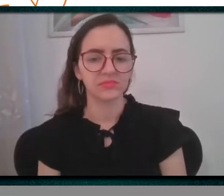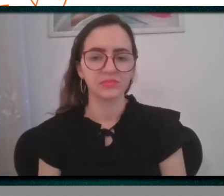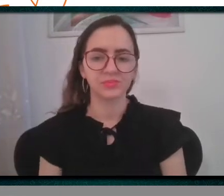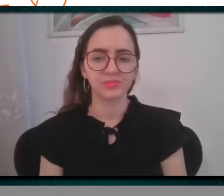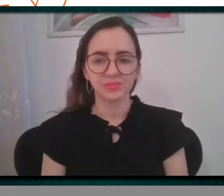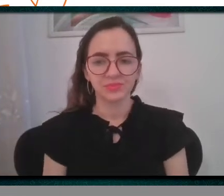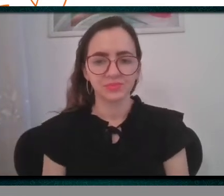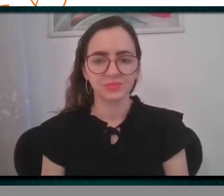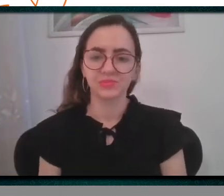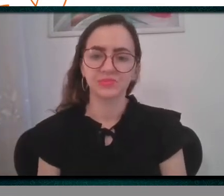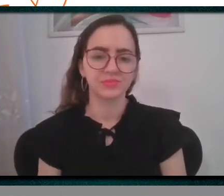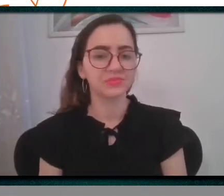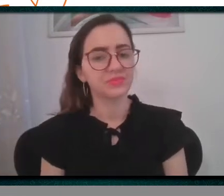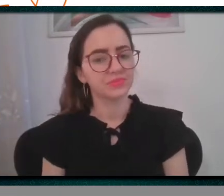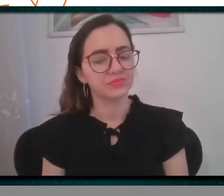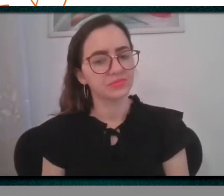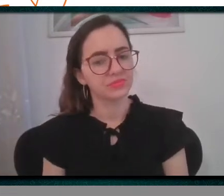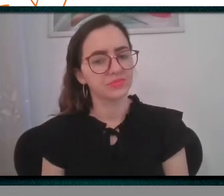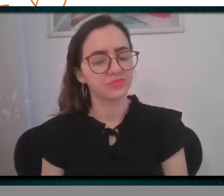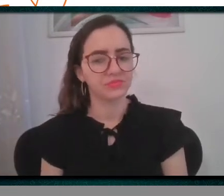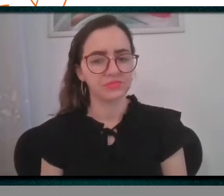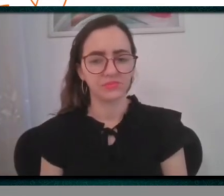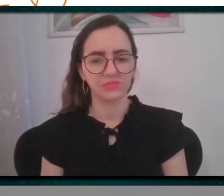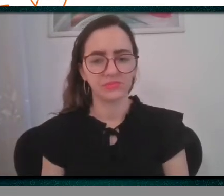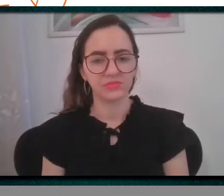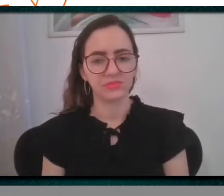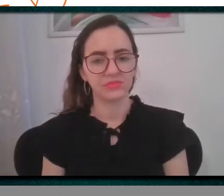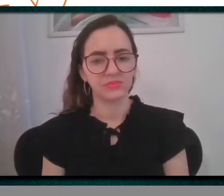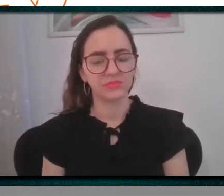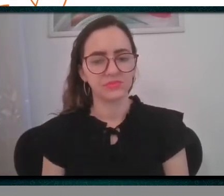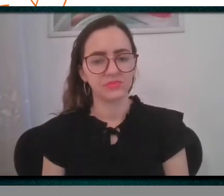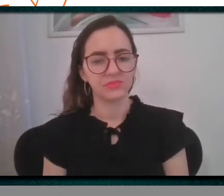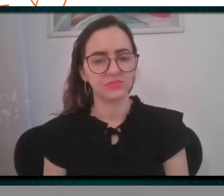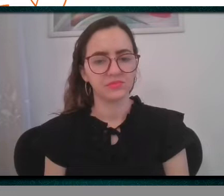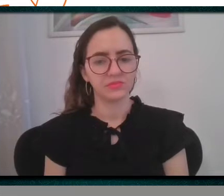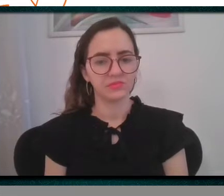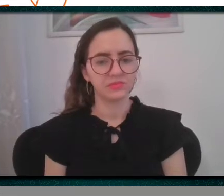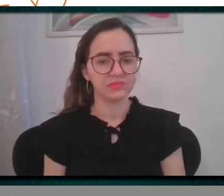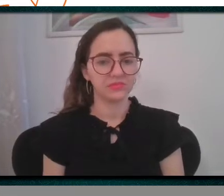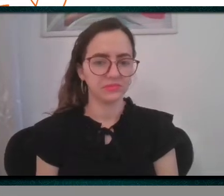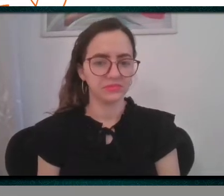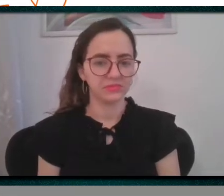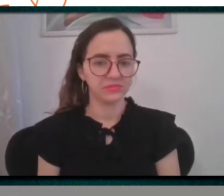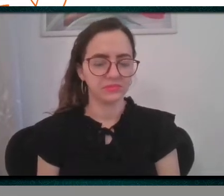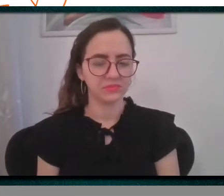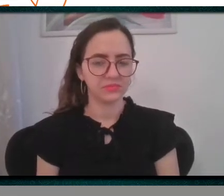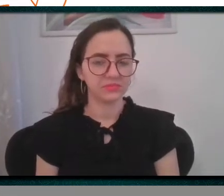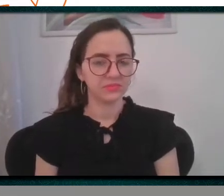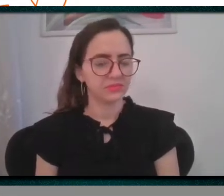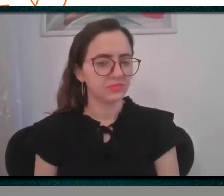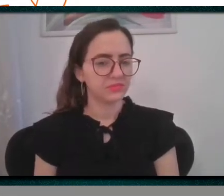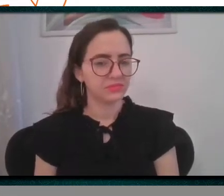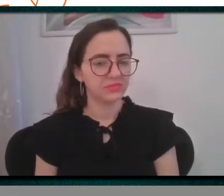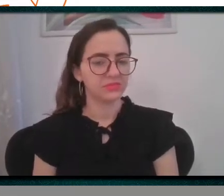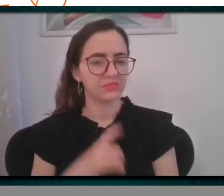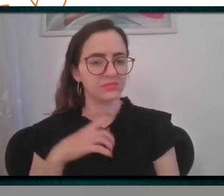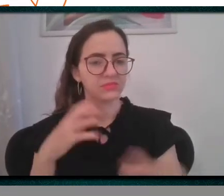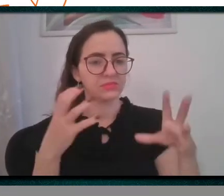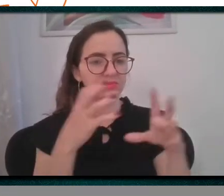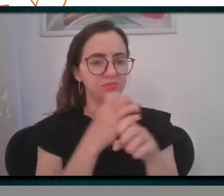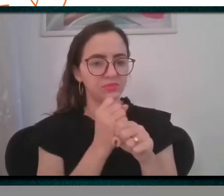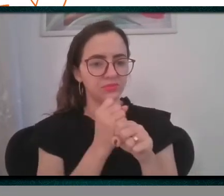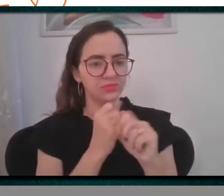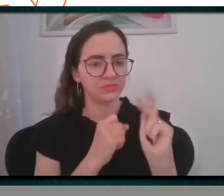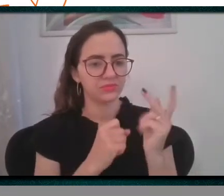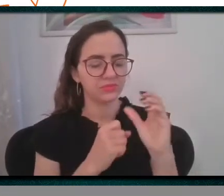Aqui, tecnicamente, eu tenho o total de moléculas. E aí, os moléculas